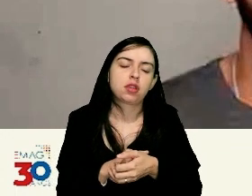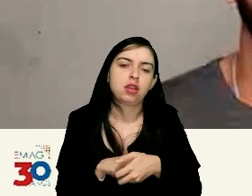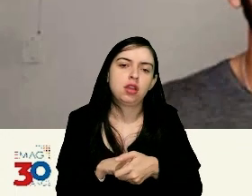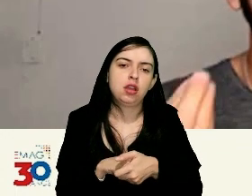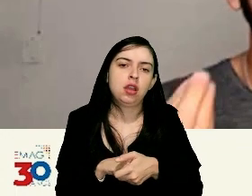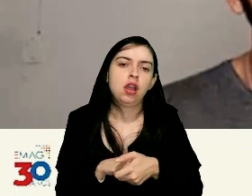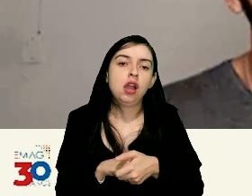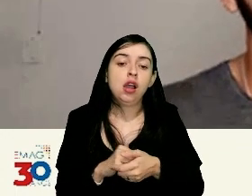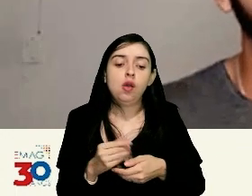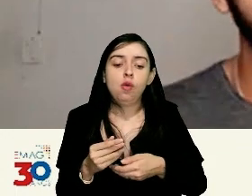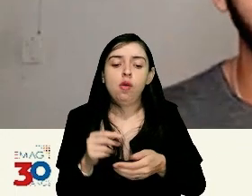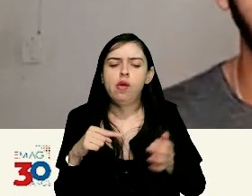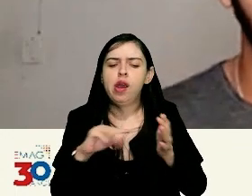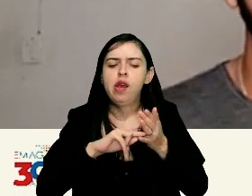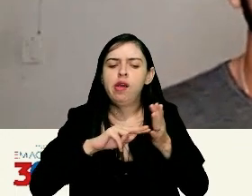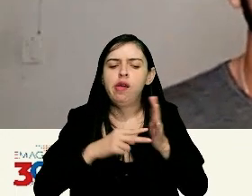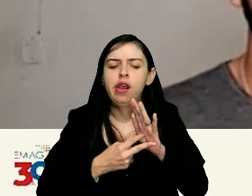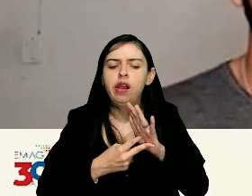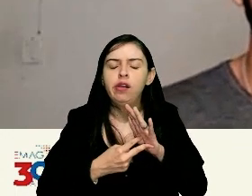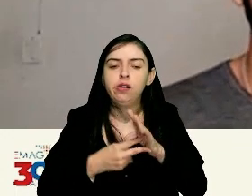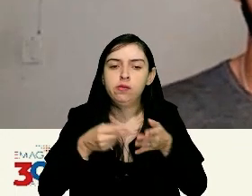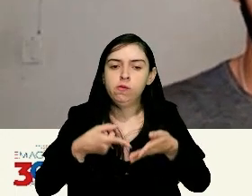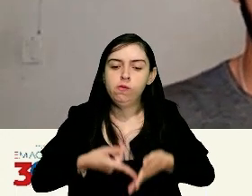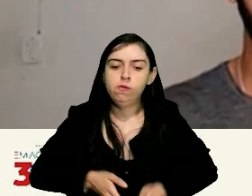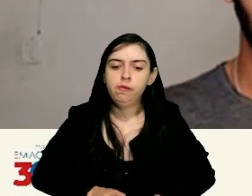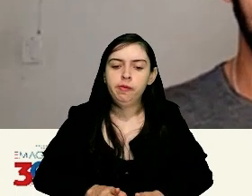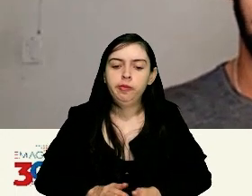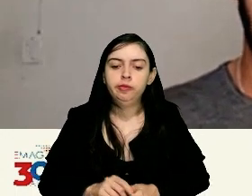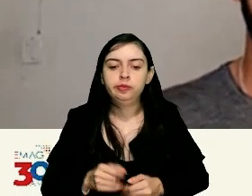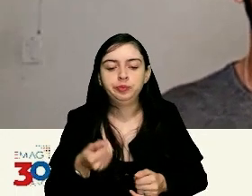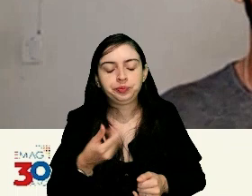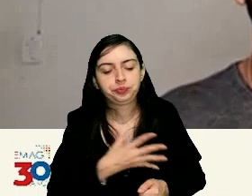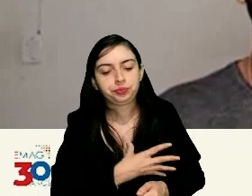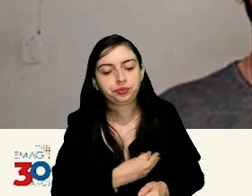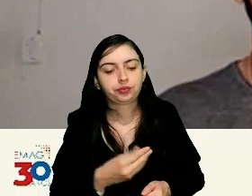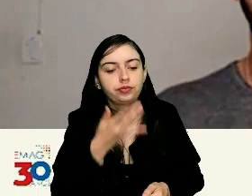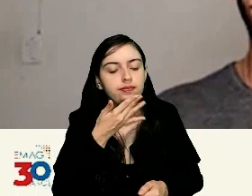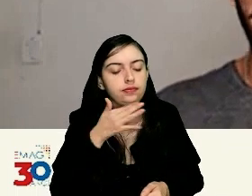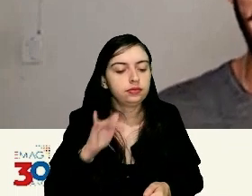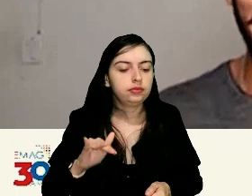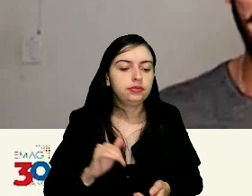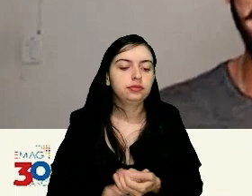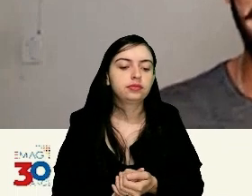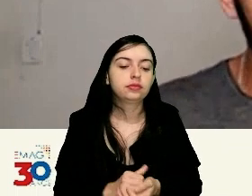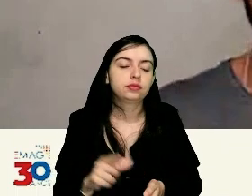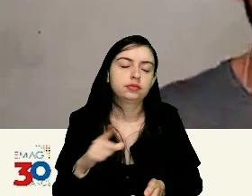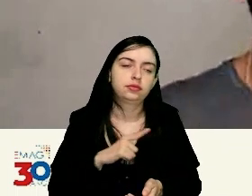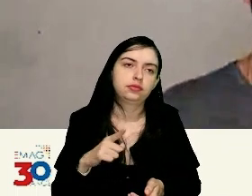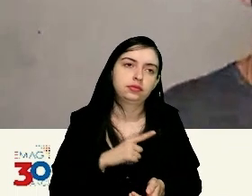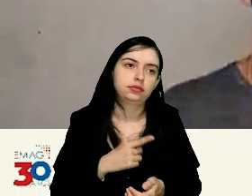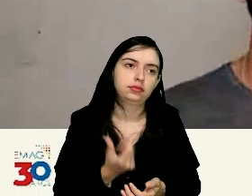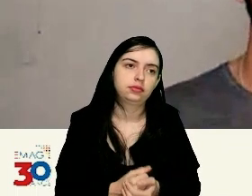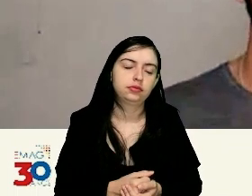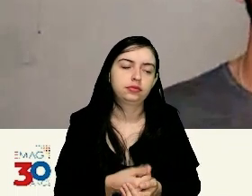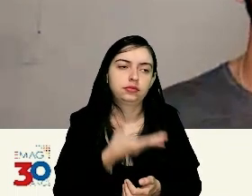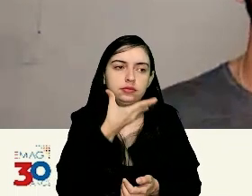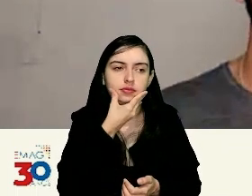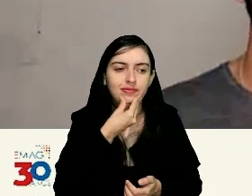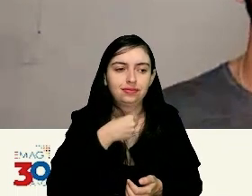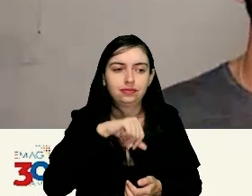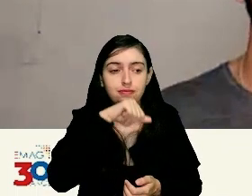relacionado ao nascimento de uma criança. Até porque tem pais que já têm filhos grandes e também não se sentem pais.